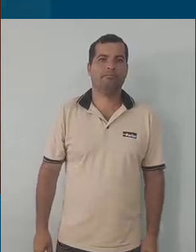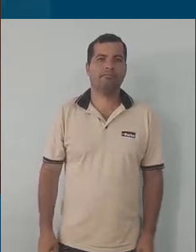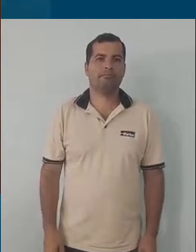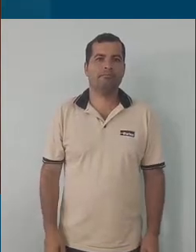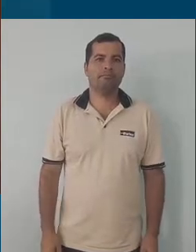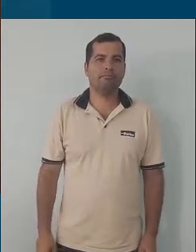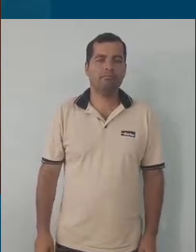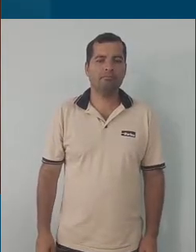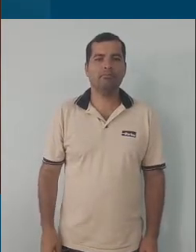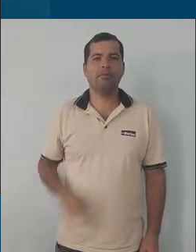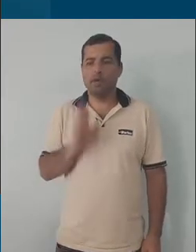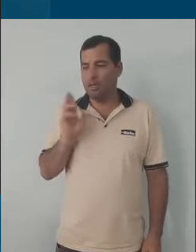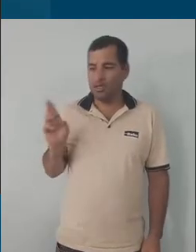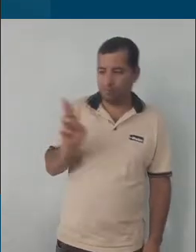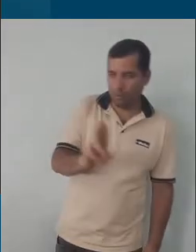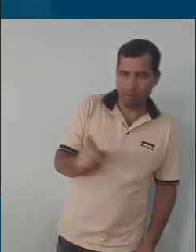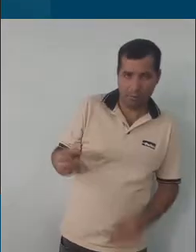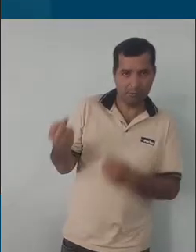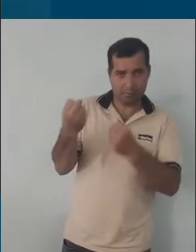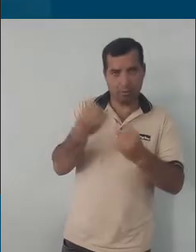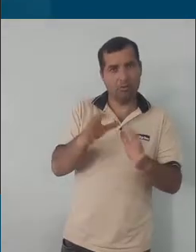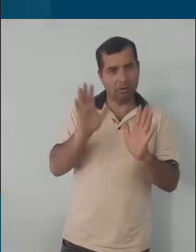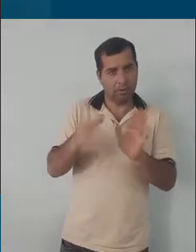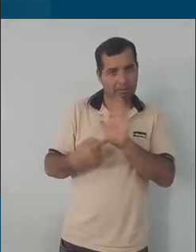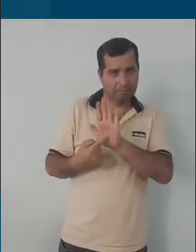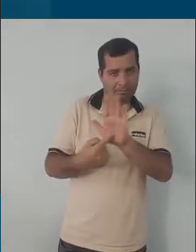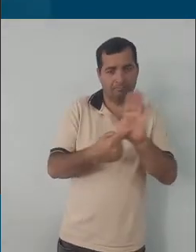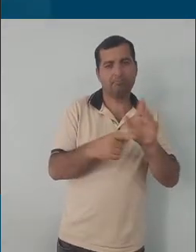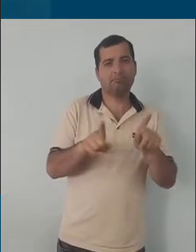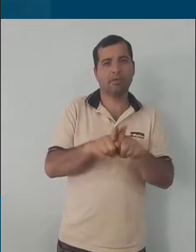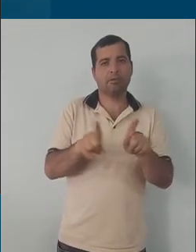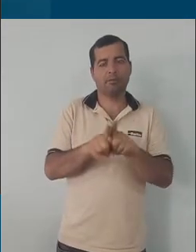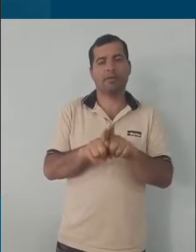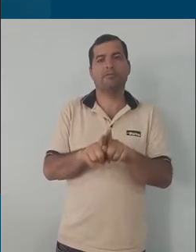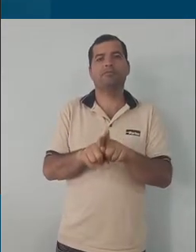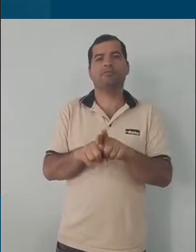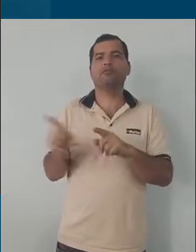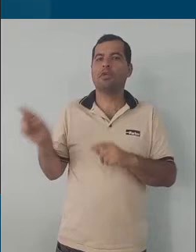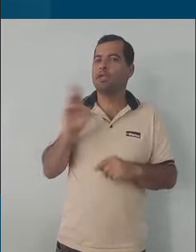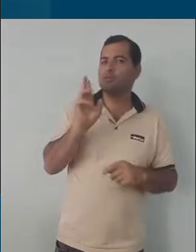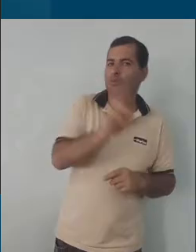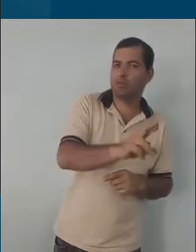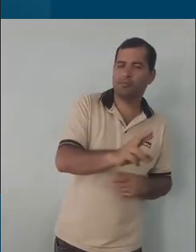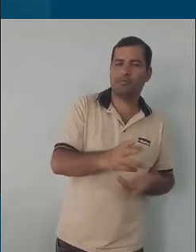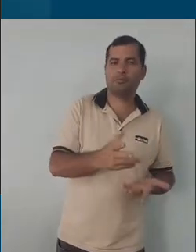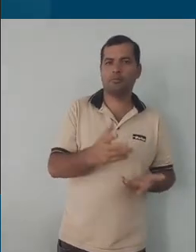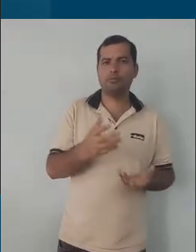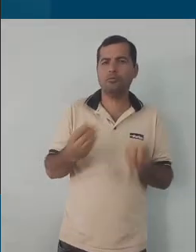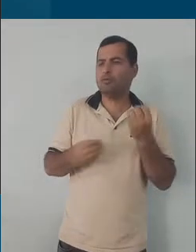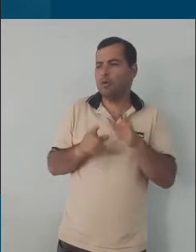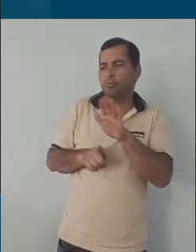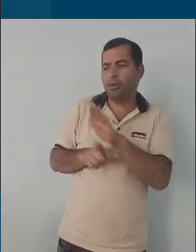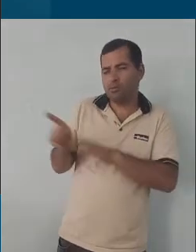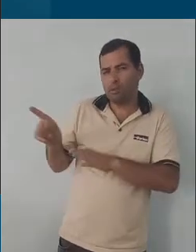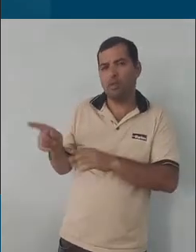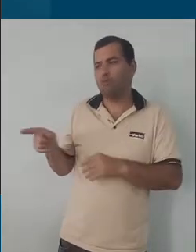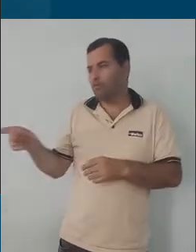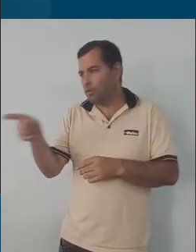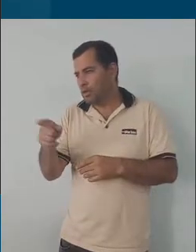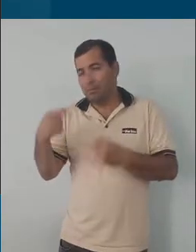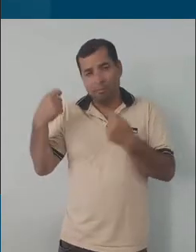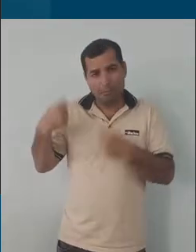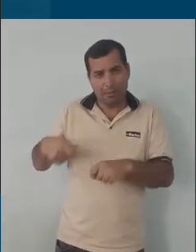na resposta a essas questões que foram apresentadas, eu queria te perguntar o seguinte: você acha que nós precisamos, nos próximos